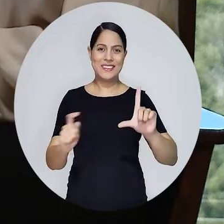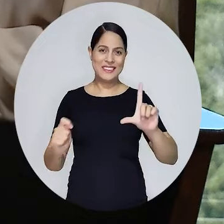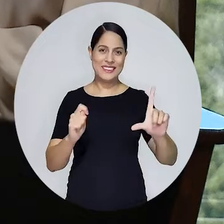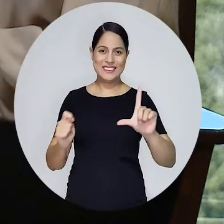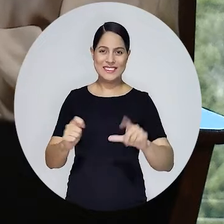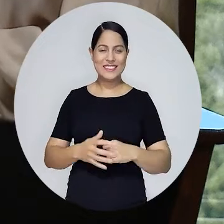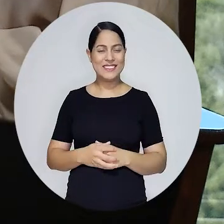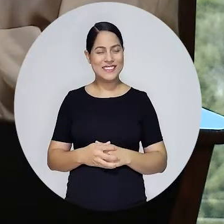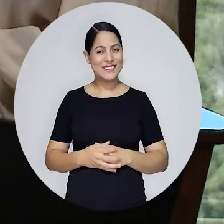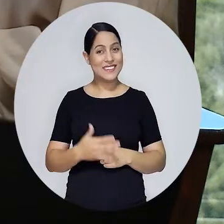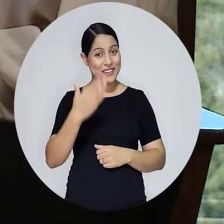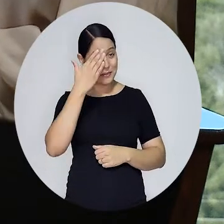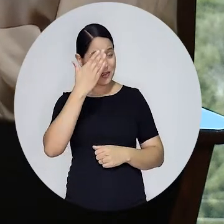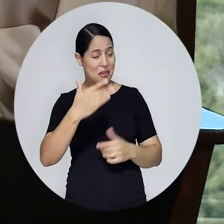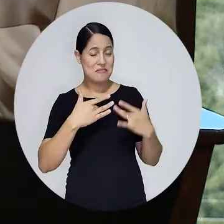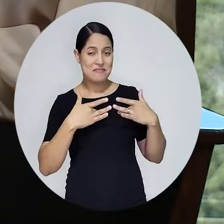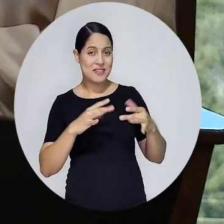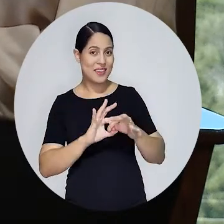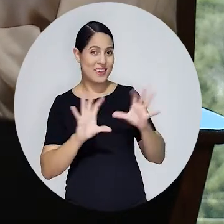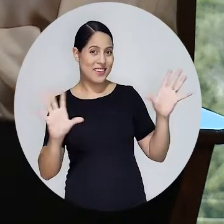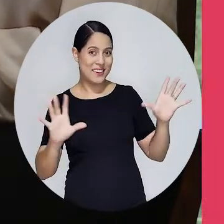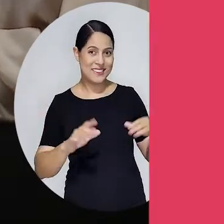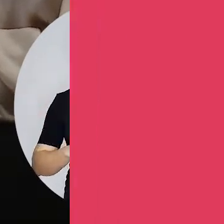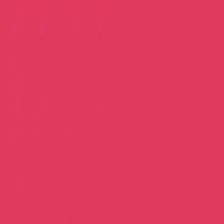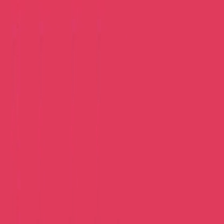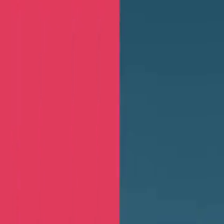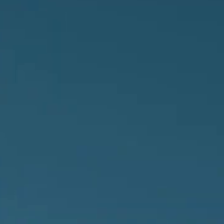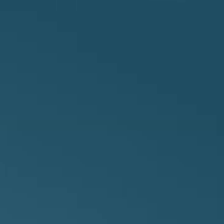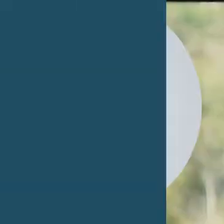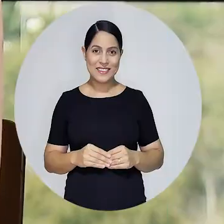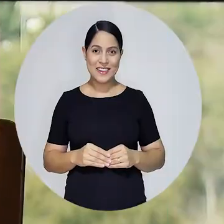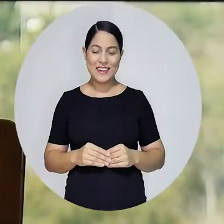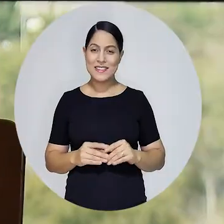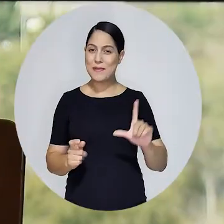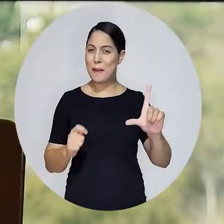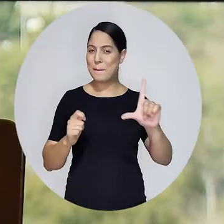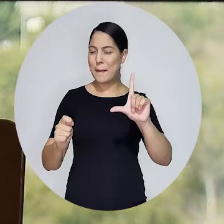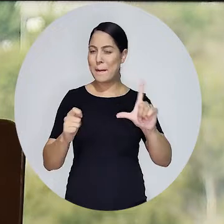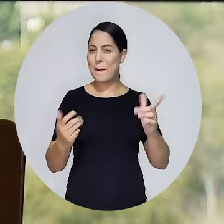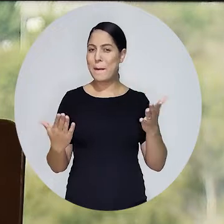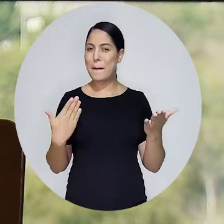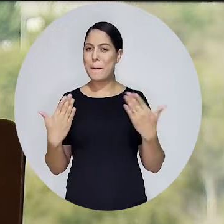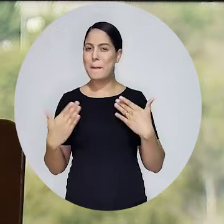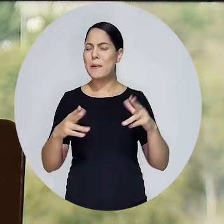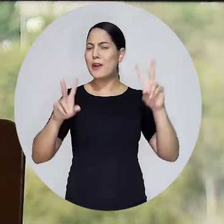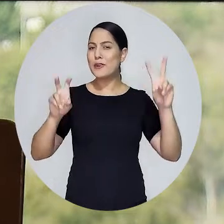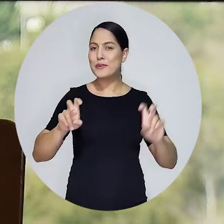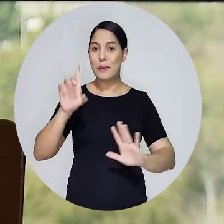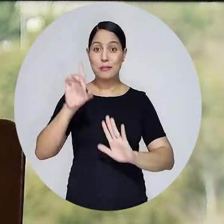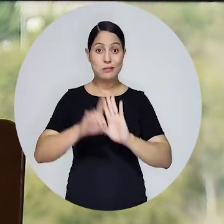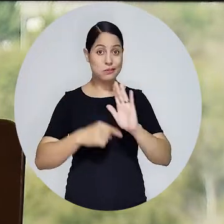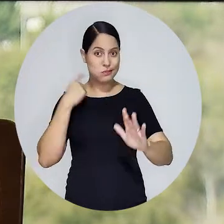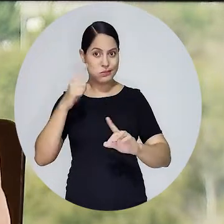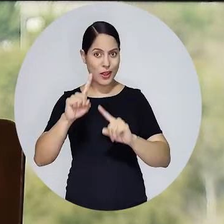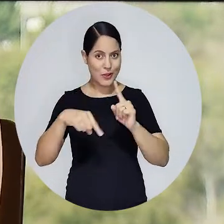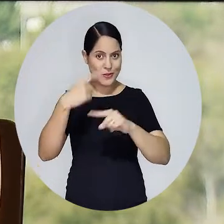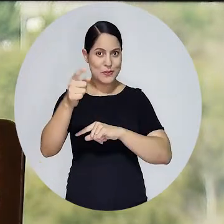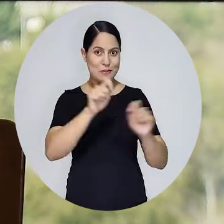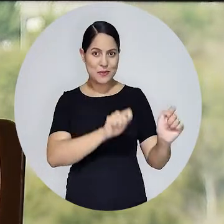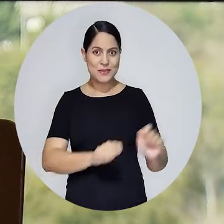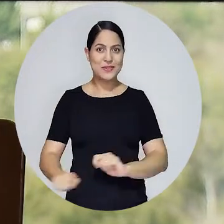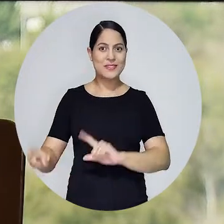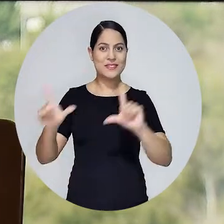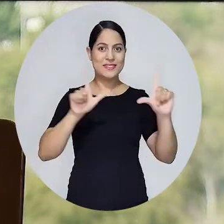OAB Entrevista. Muito obrigado pela oportunidade, sempre à disposição. E esse bate-papo sobre as prerrogativas da advocacia continua